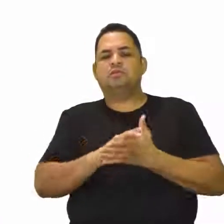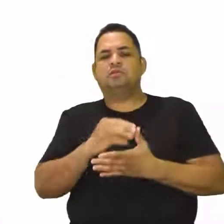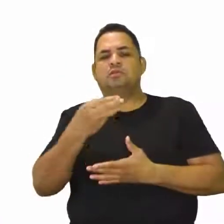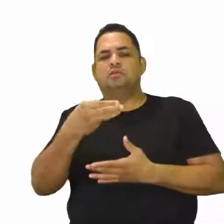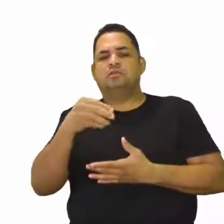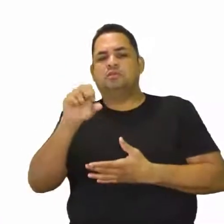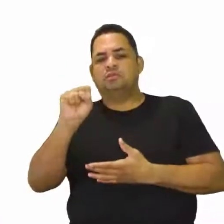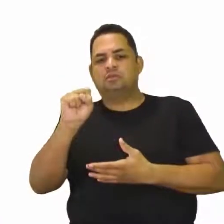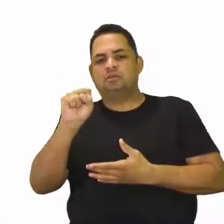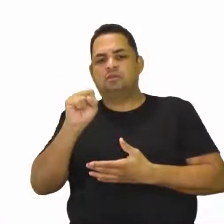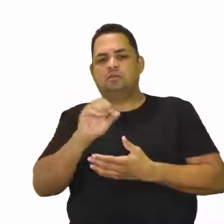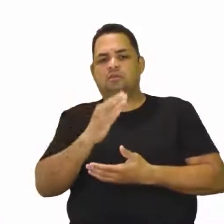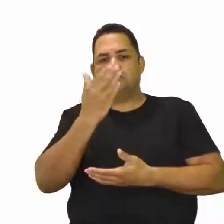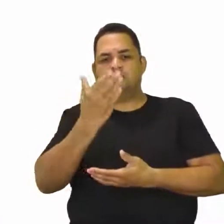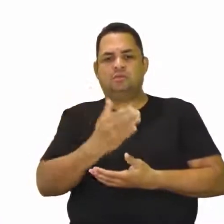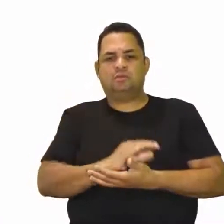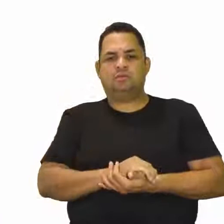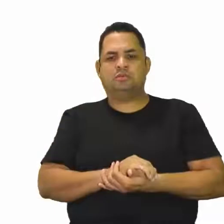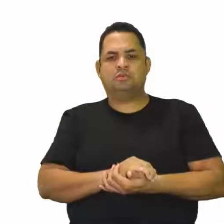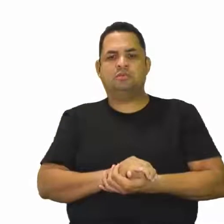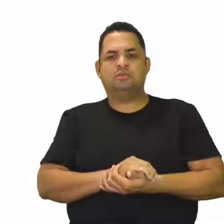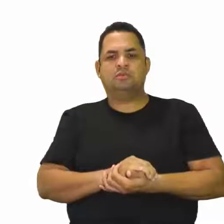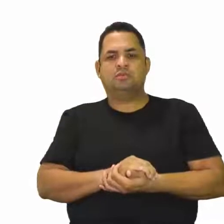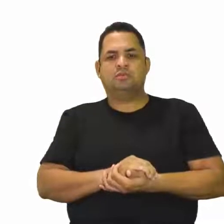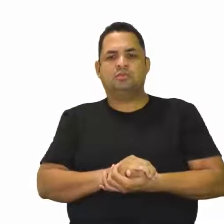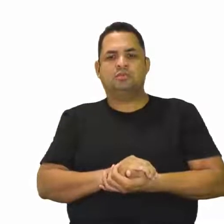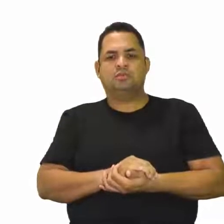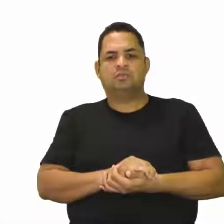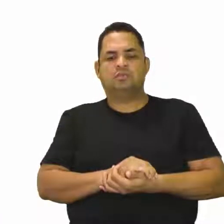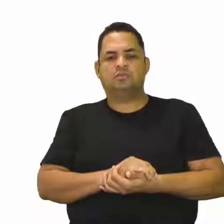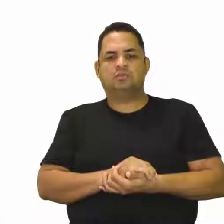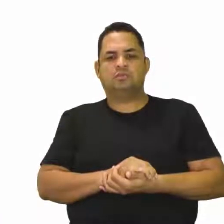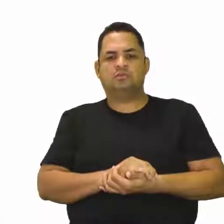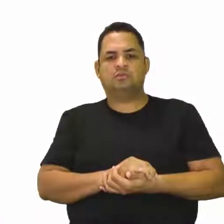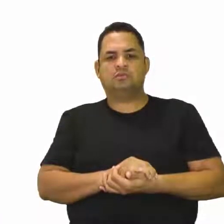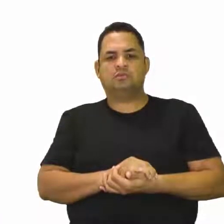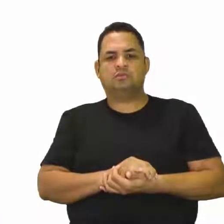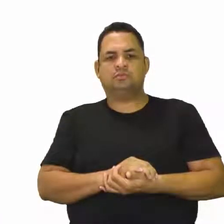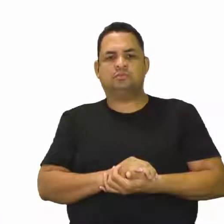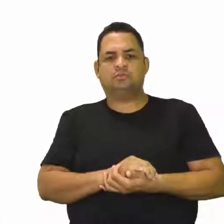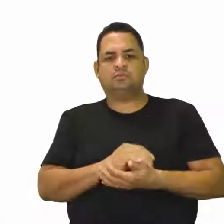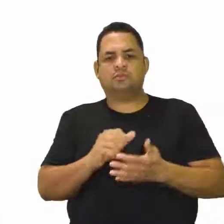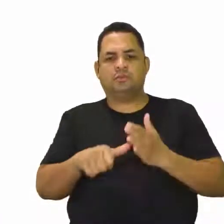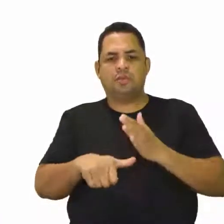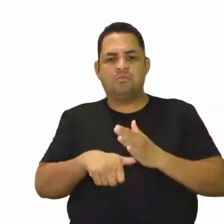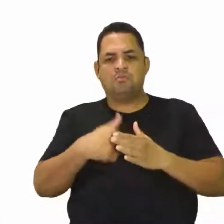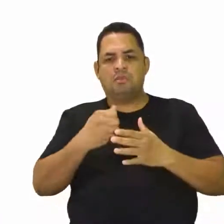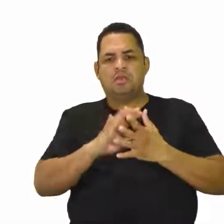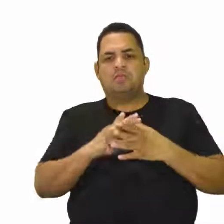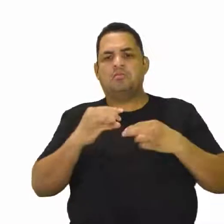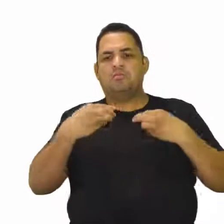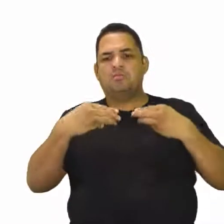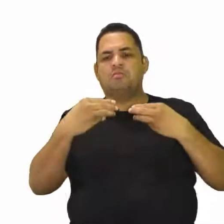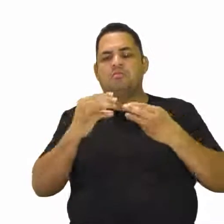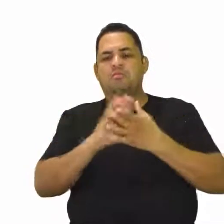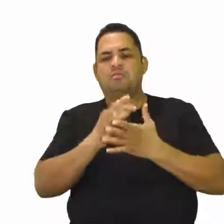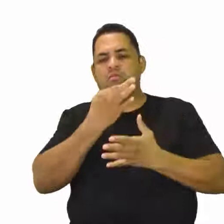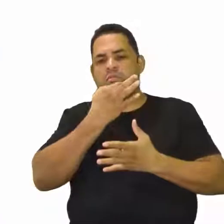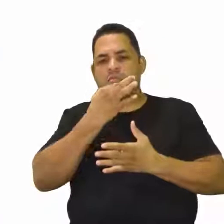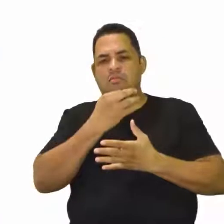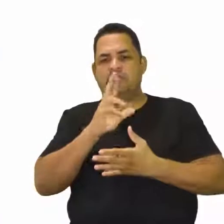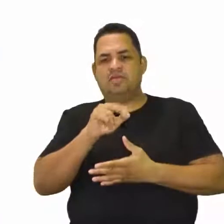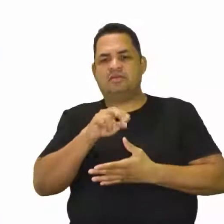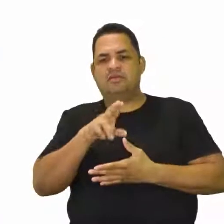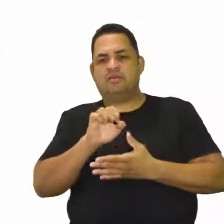1938. Hitler e Mussolini, os primeiros ministros da Inglaterra, Neville